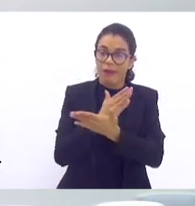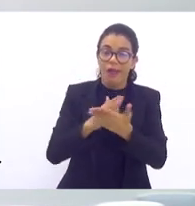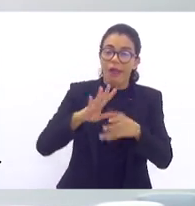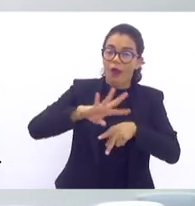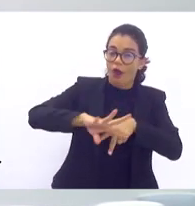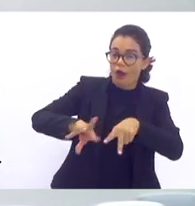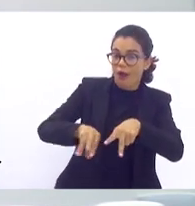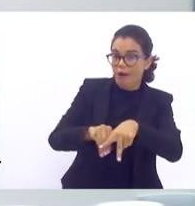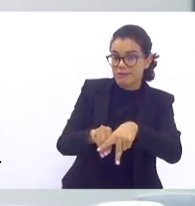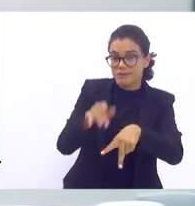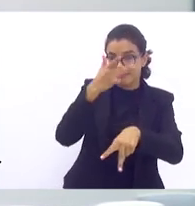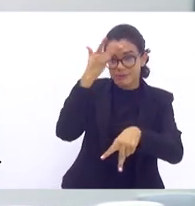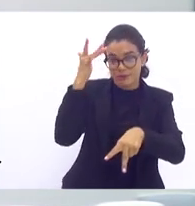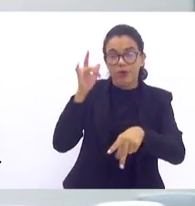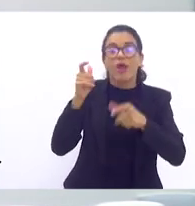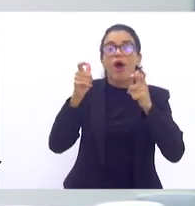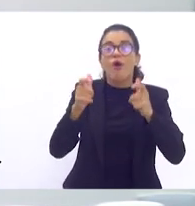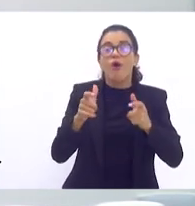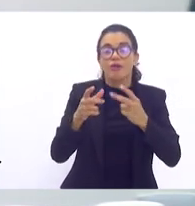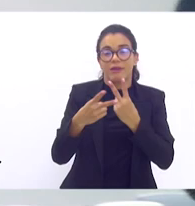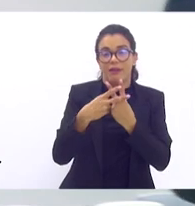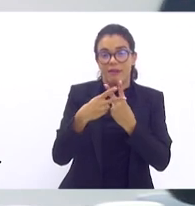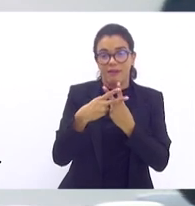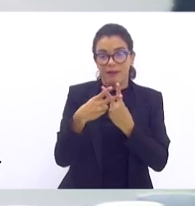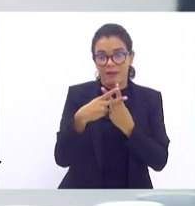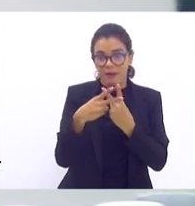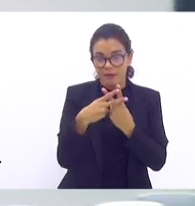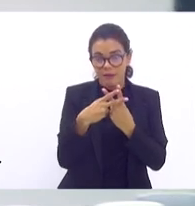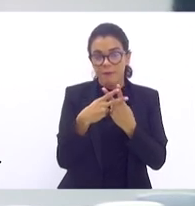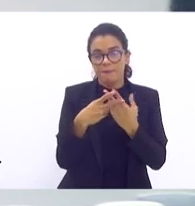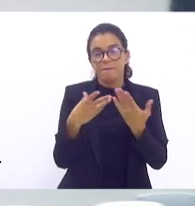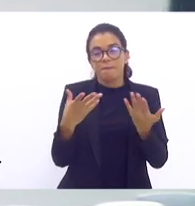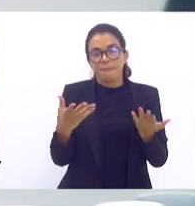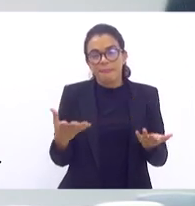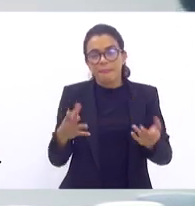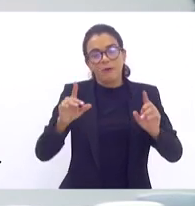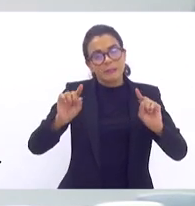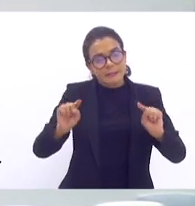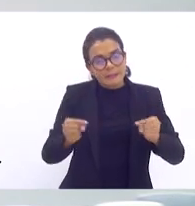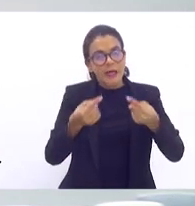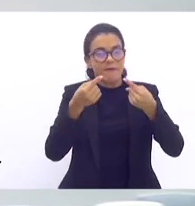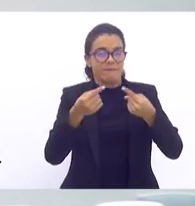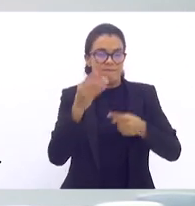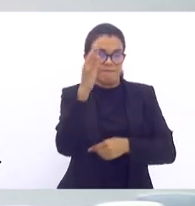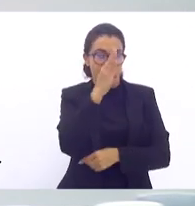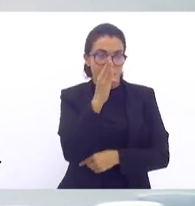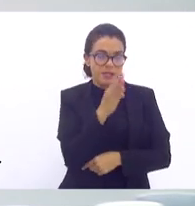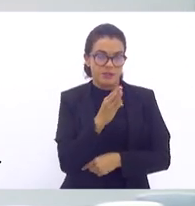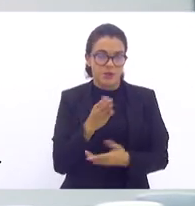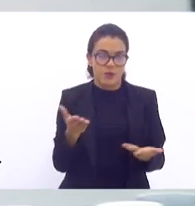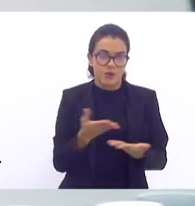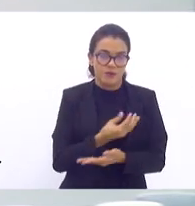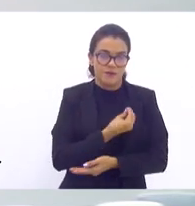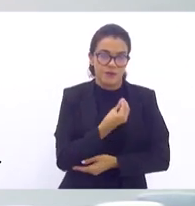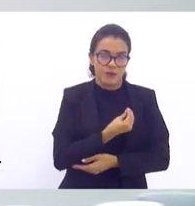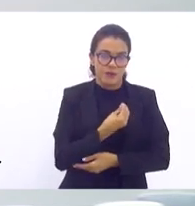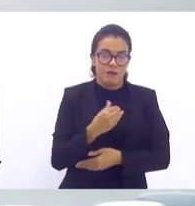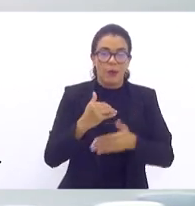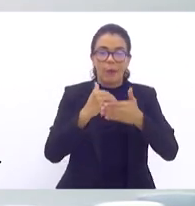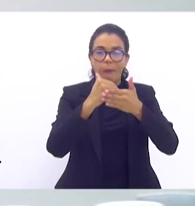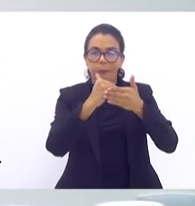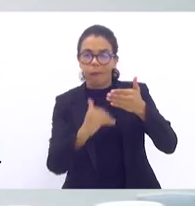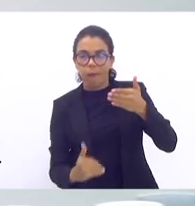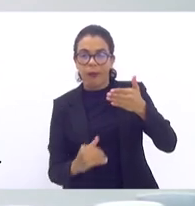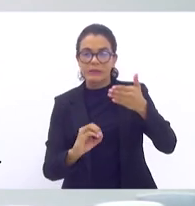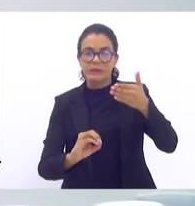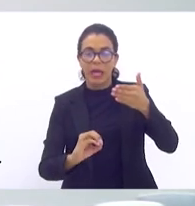foram as pessoas foram terminar na cadeia então com esse desafio que o Brasil vive hoje com déficit previsto como é que